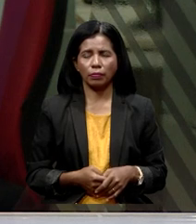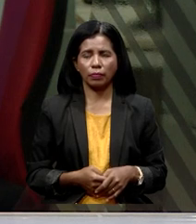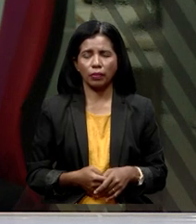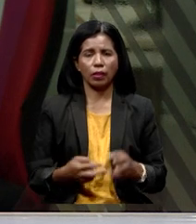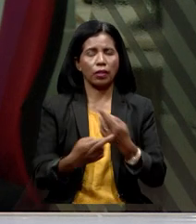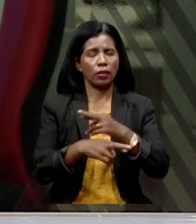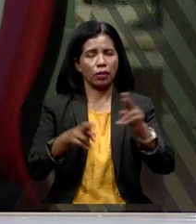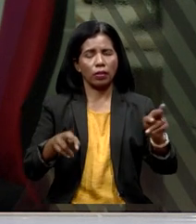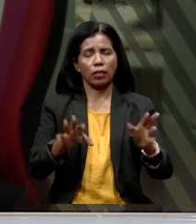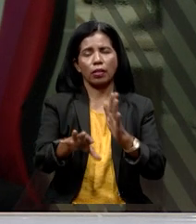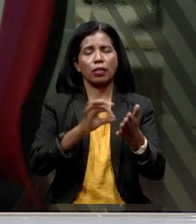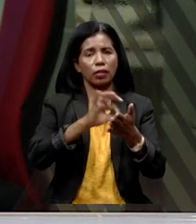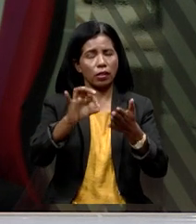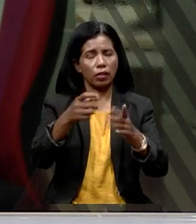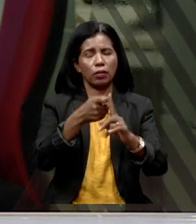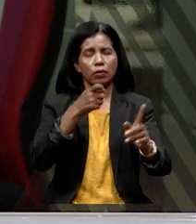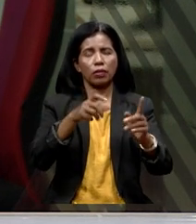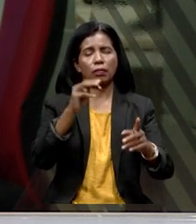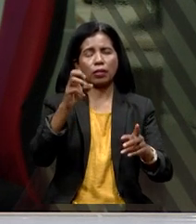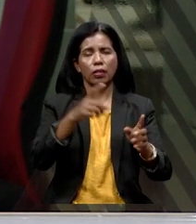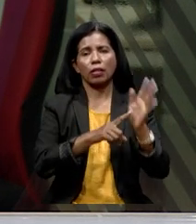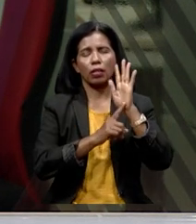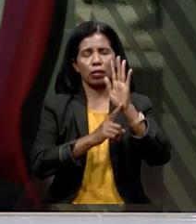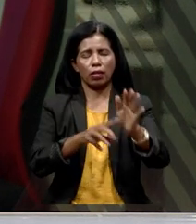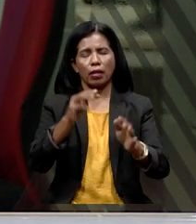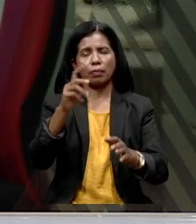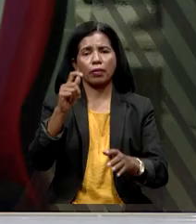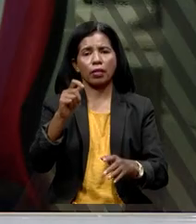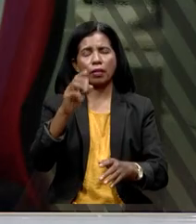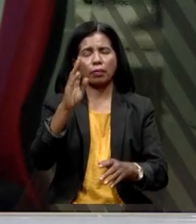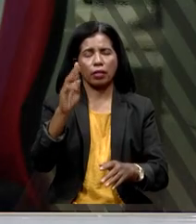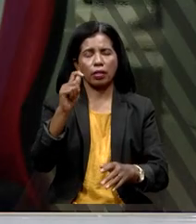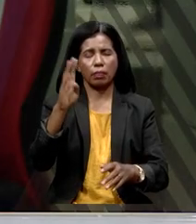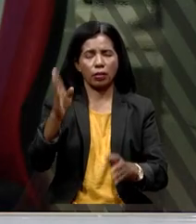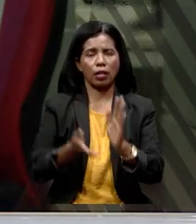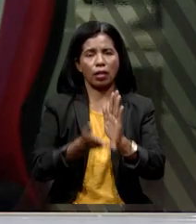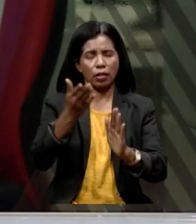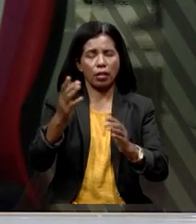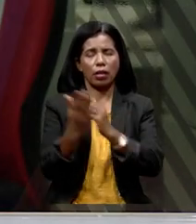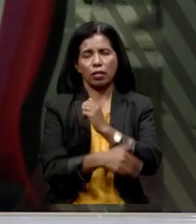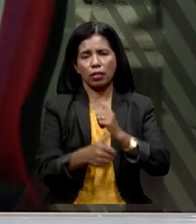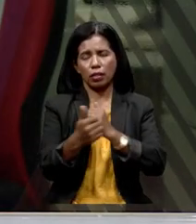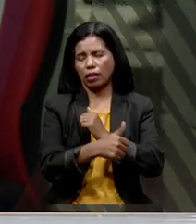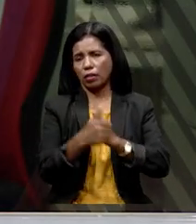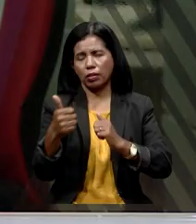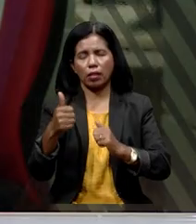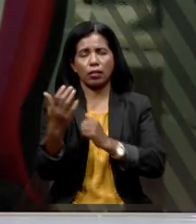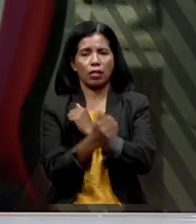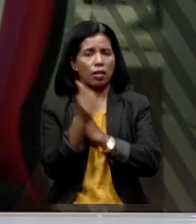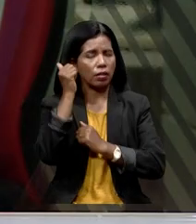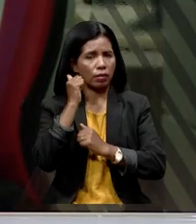Rezultadu Survey, husi Menzies, hatudu, prevalensia tuberculose e Timor Leste asli kompara nasasun seluk e Sudeste